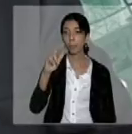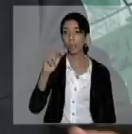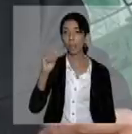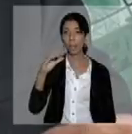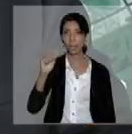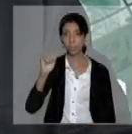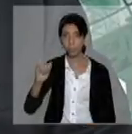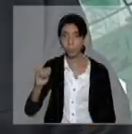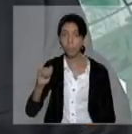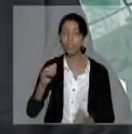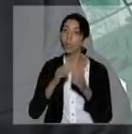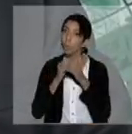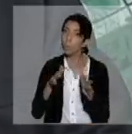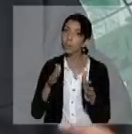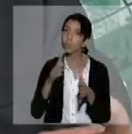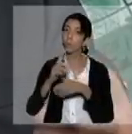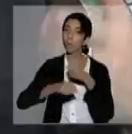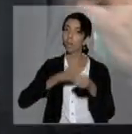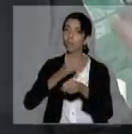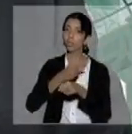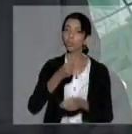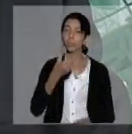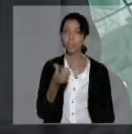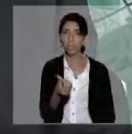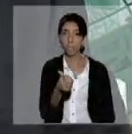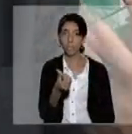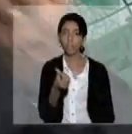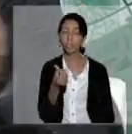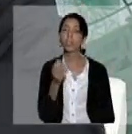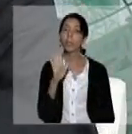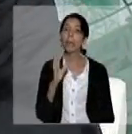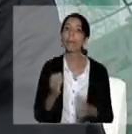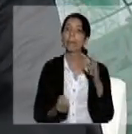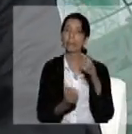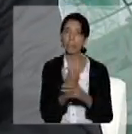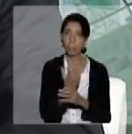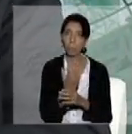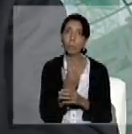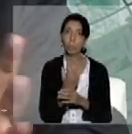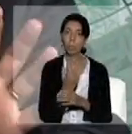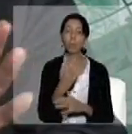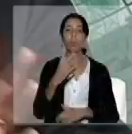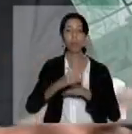2003, começou a funcionar em 2006, mas era o Cefet. Depois cria-se o Instituto